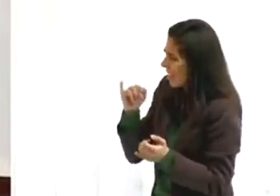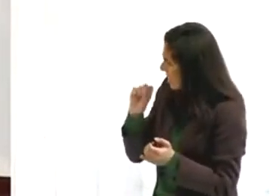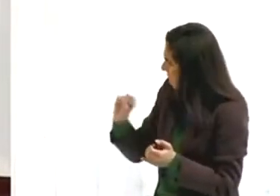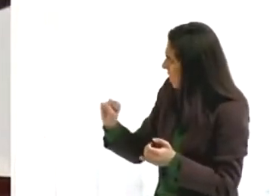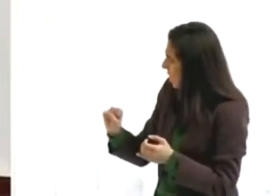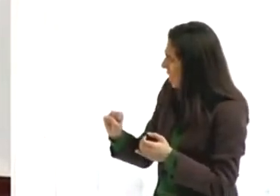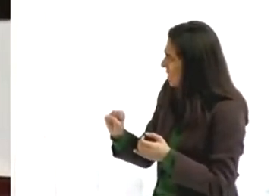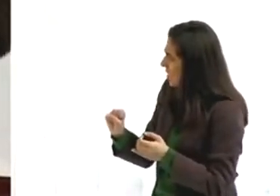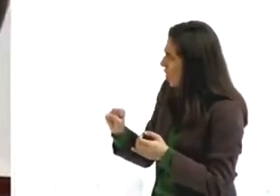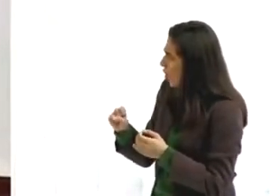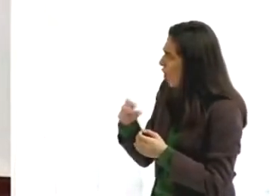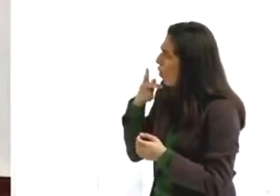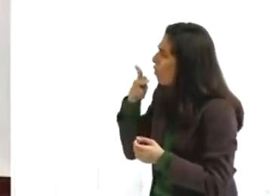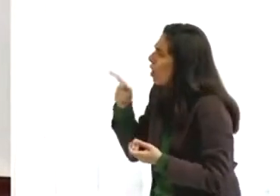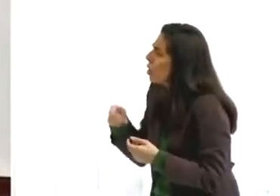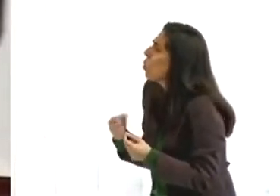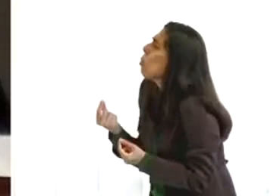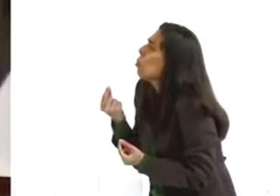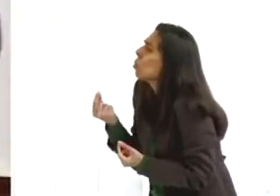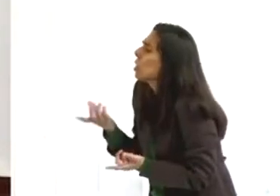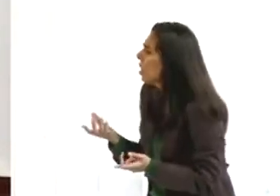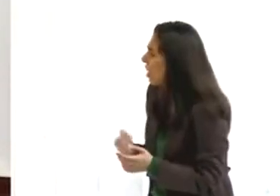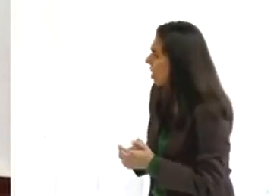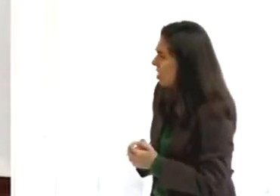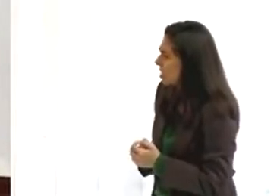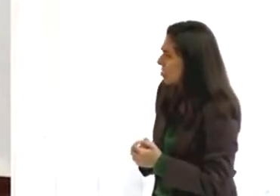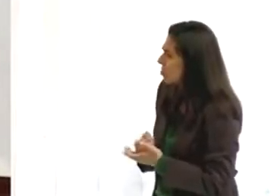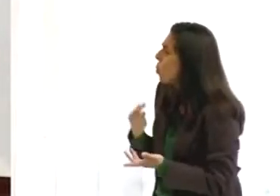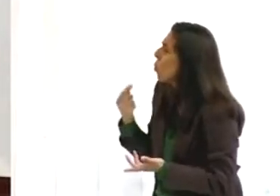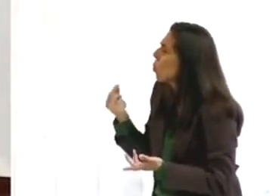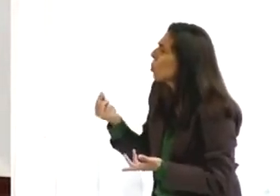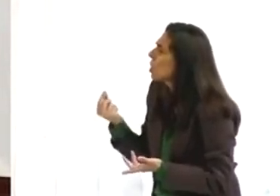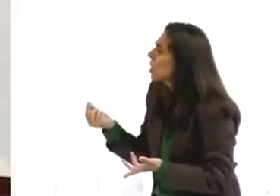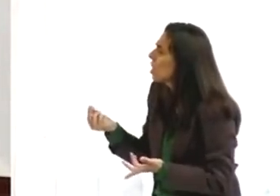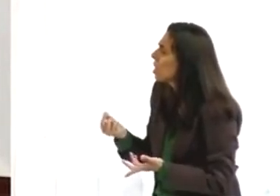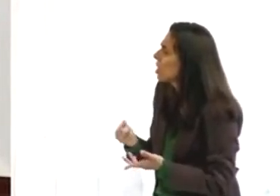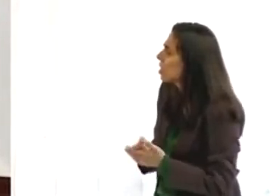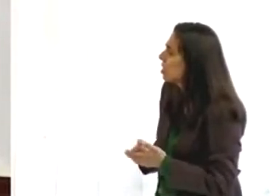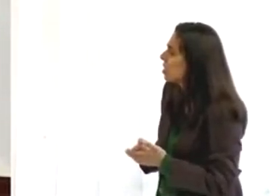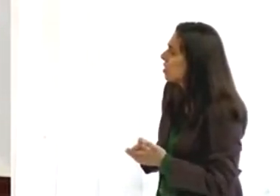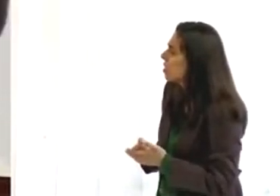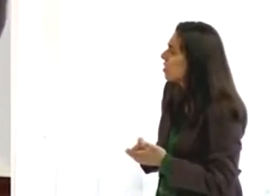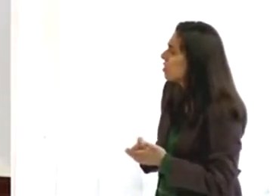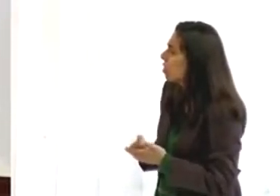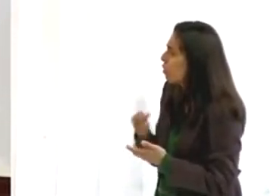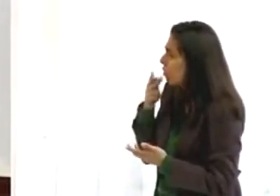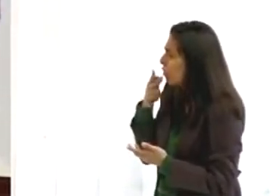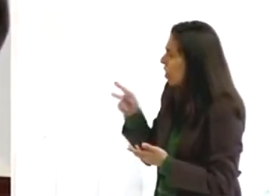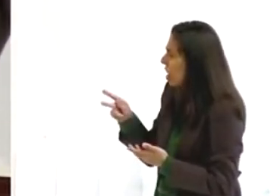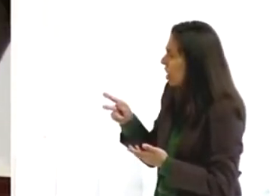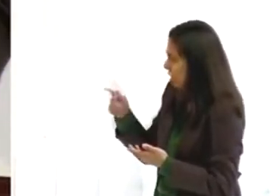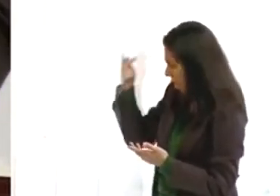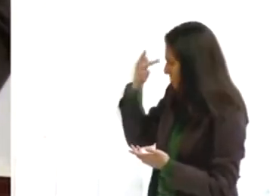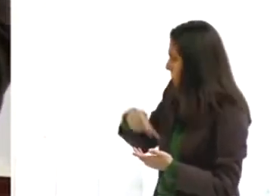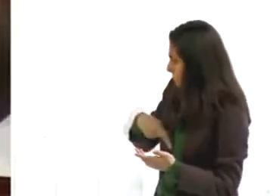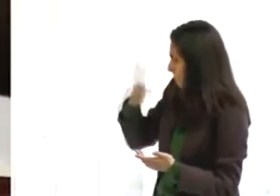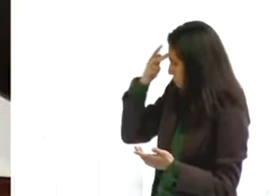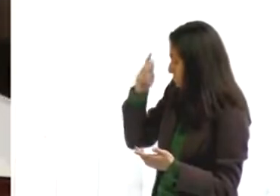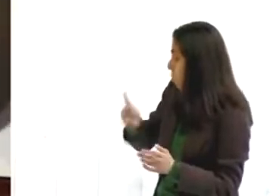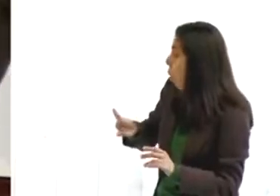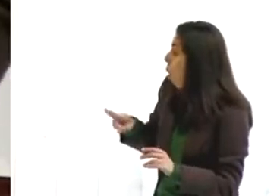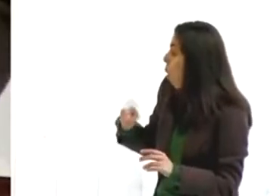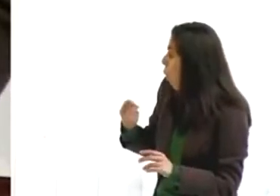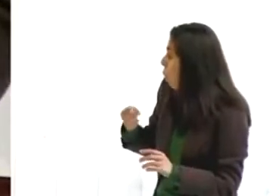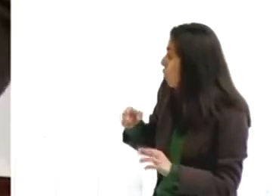outra pessoa? Olha que oportunidade, irmão. Você já imaginou você evangelizando alguém e a pessoa te faz uma pergunta desta? Você começa a estudar com ele